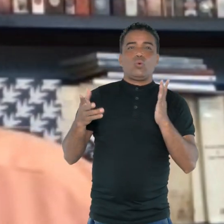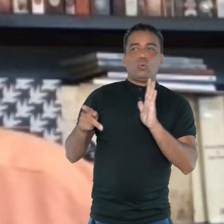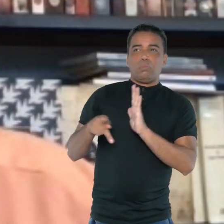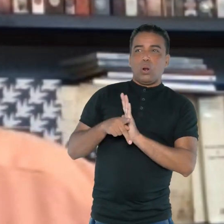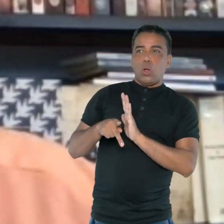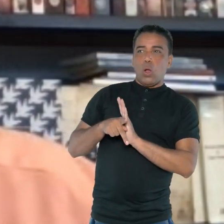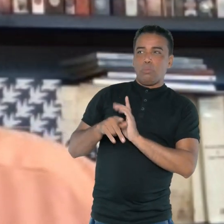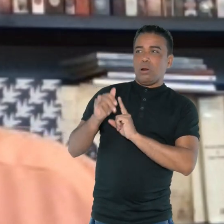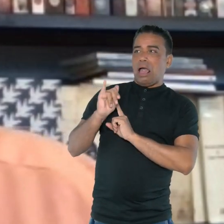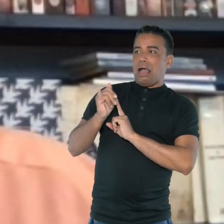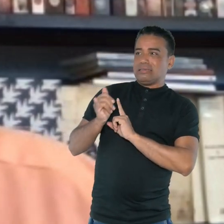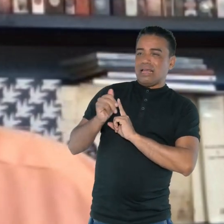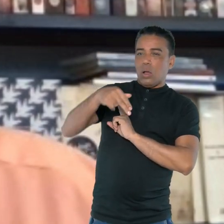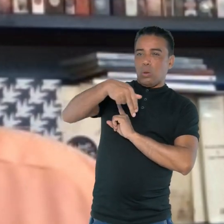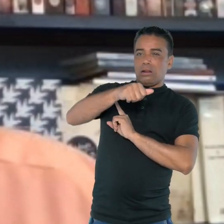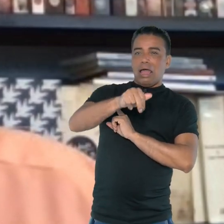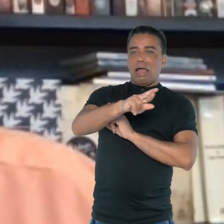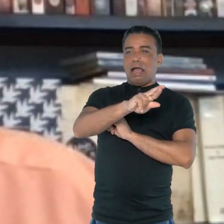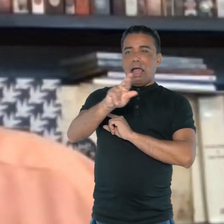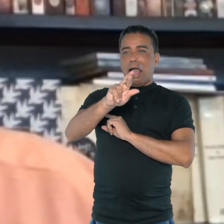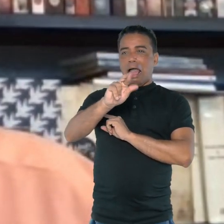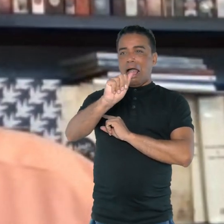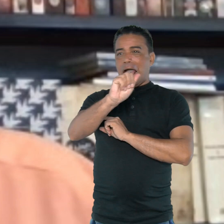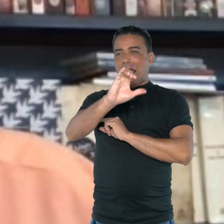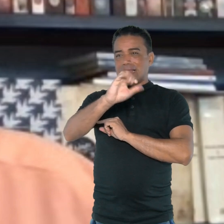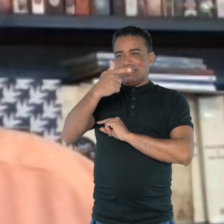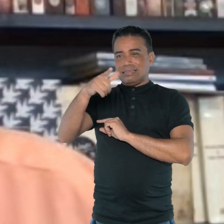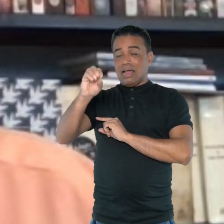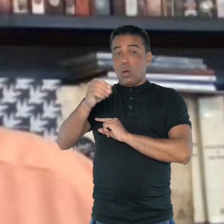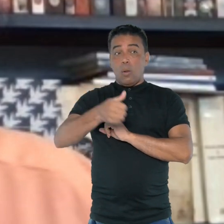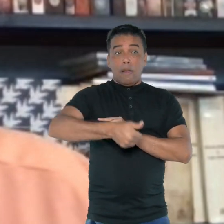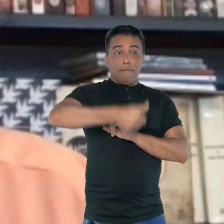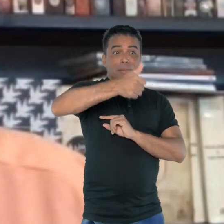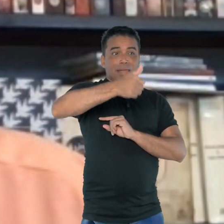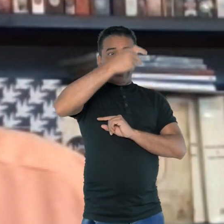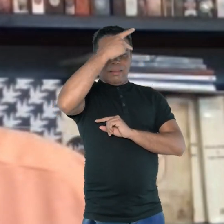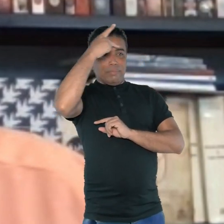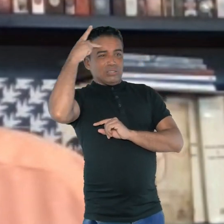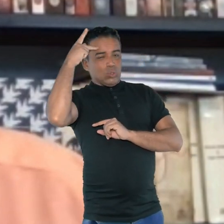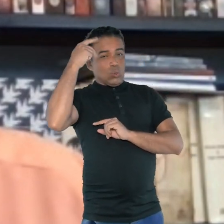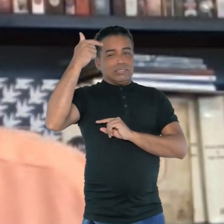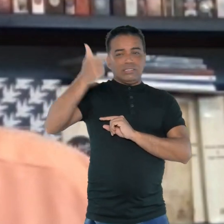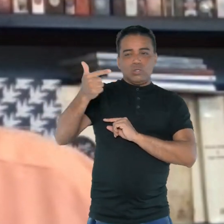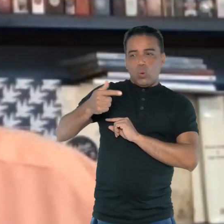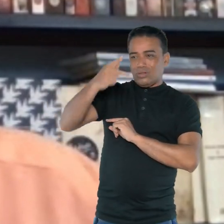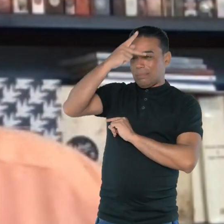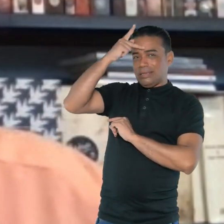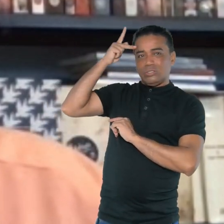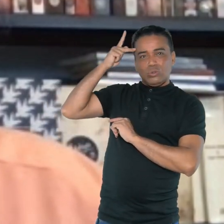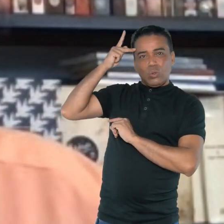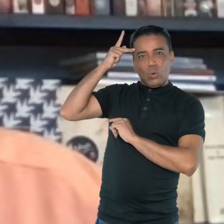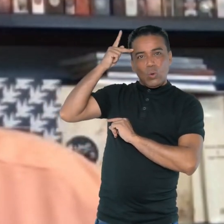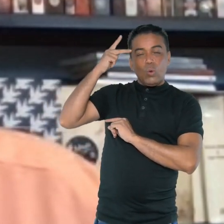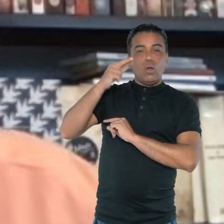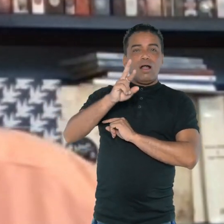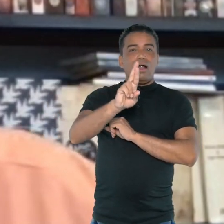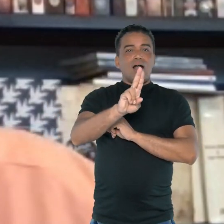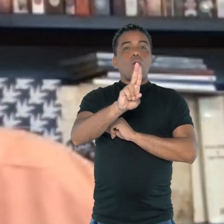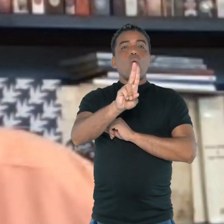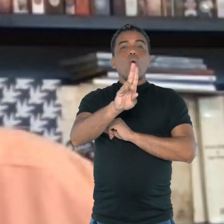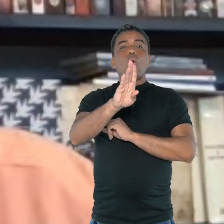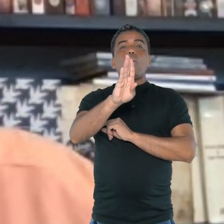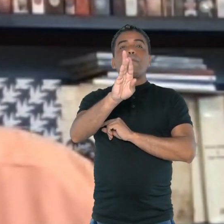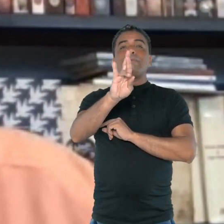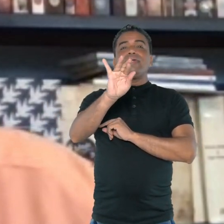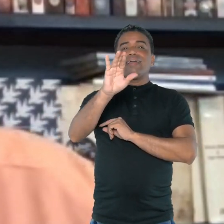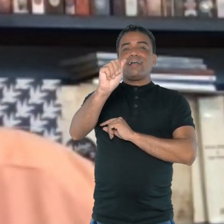diálogo e narração, entre narração em primeira pessoa e em segunda pessoa, entre rubrica